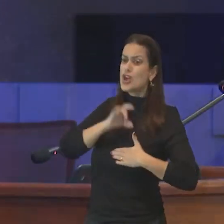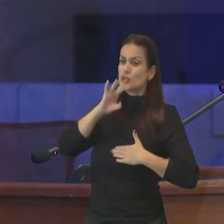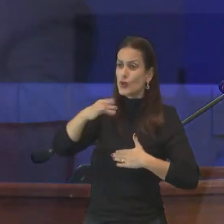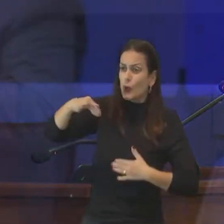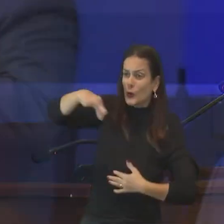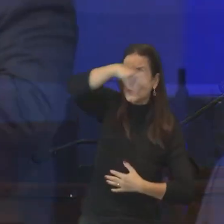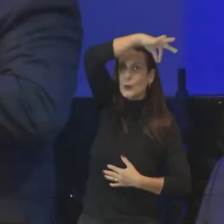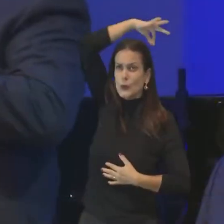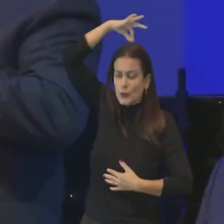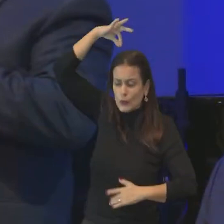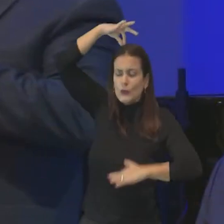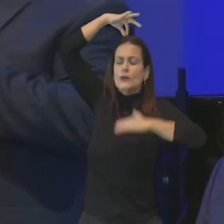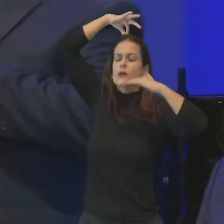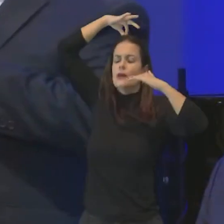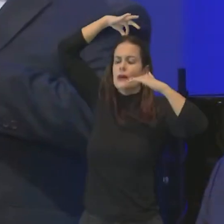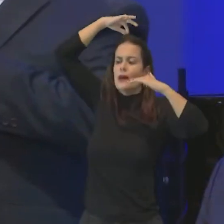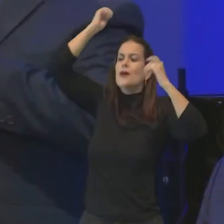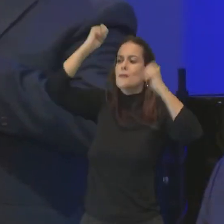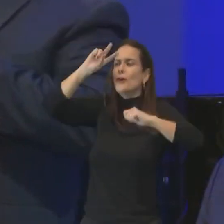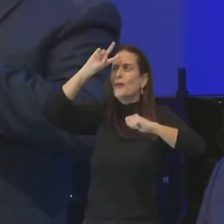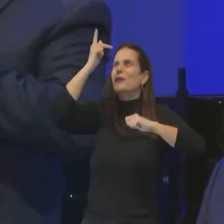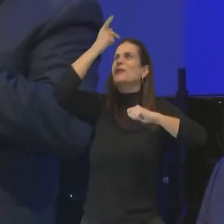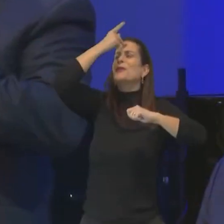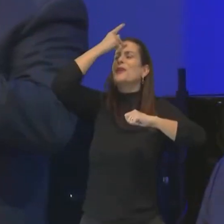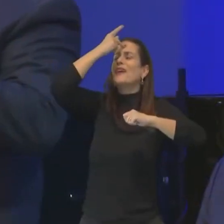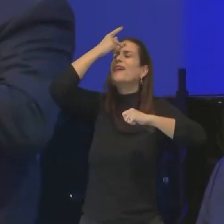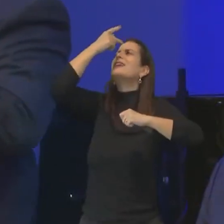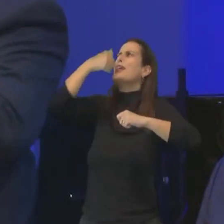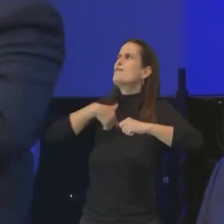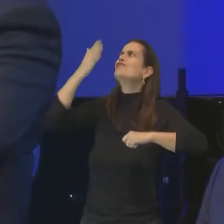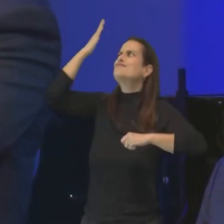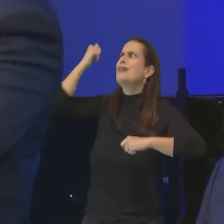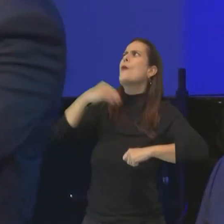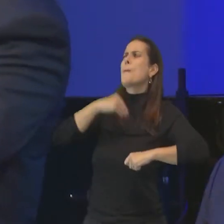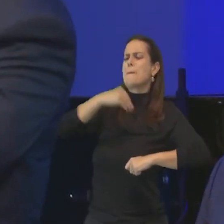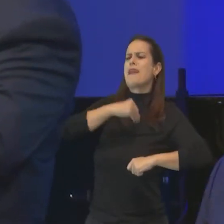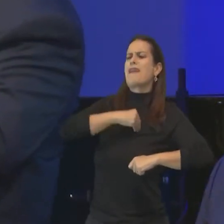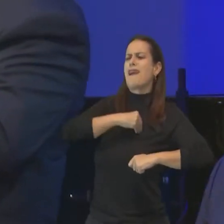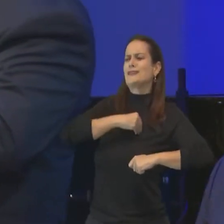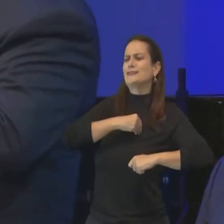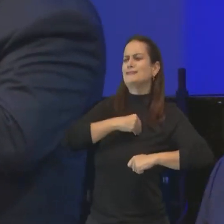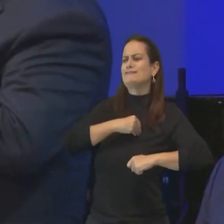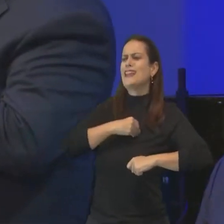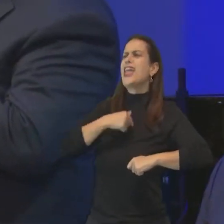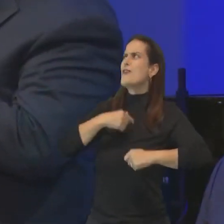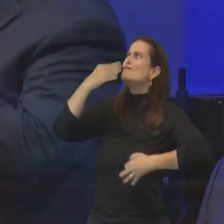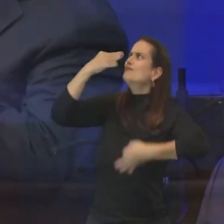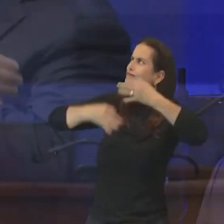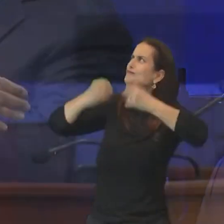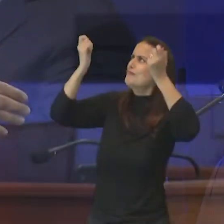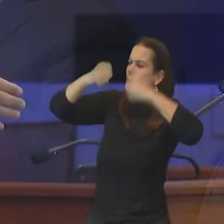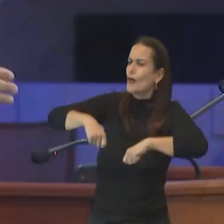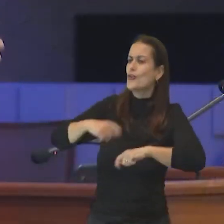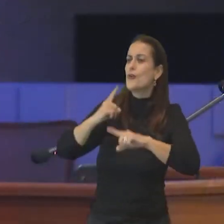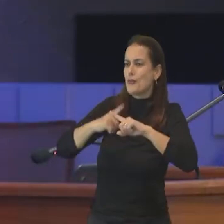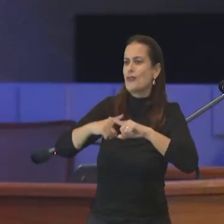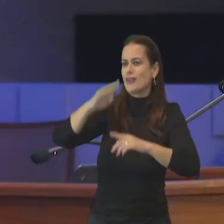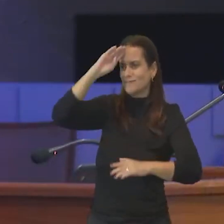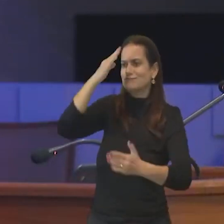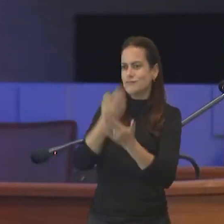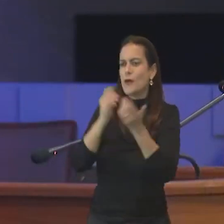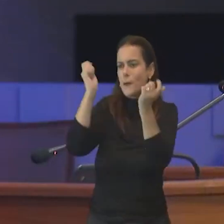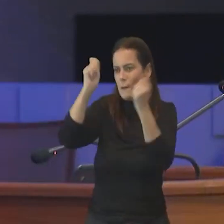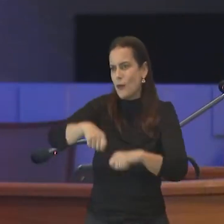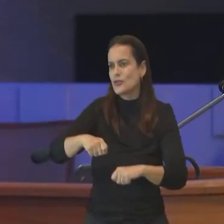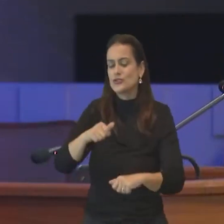Espírito Santo de Deus, quem foi convencido do pecado, da justiça e do juízo pode dizer isto, o que nos leva a afirmar que aquela